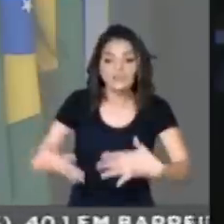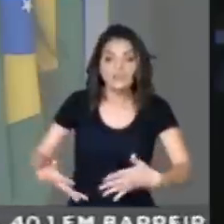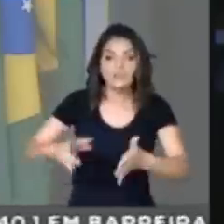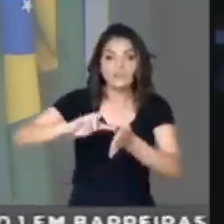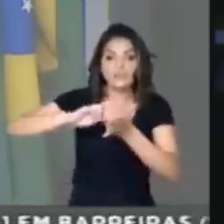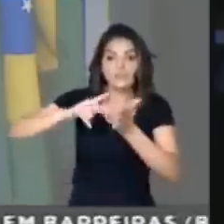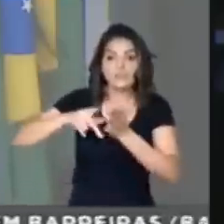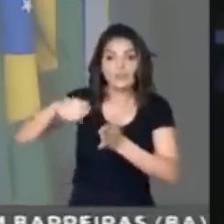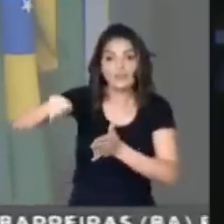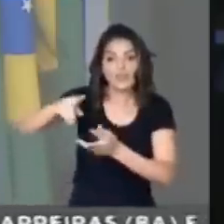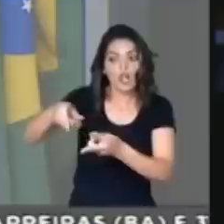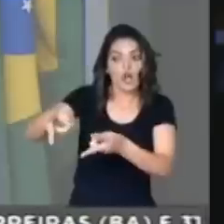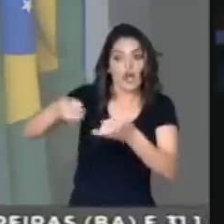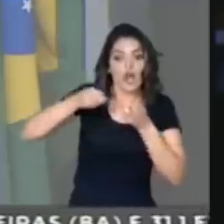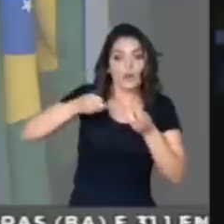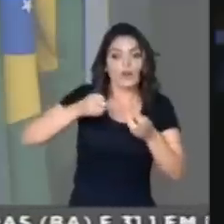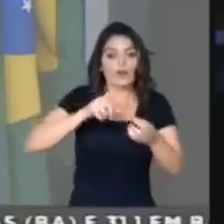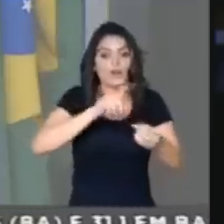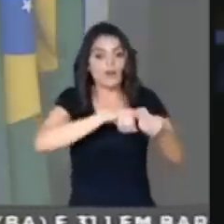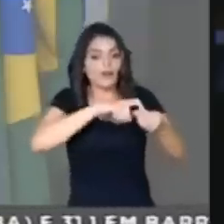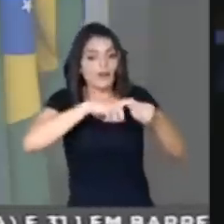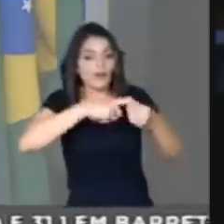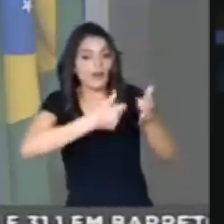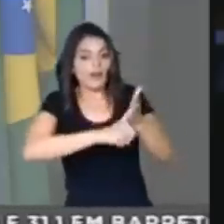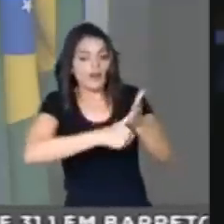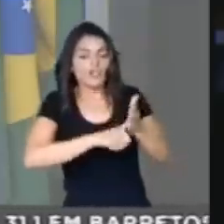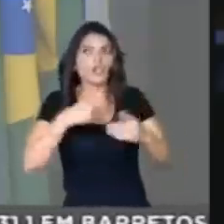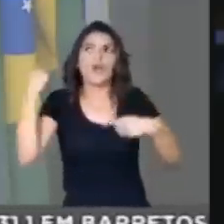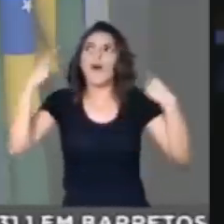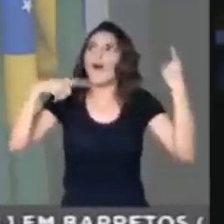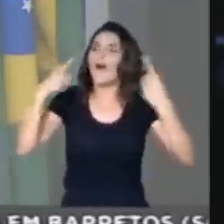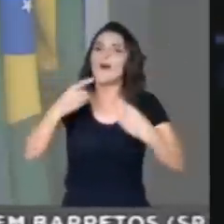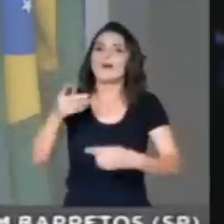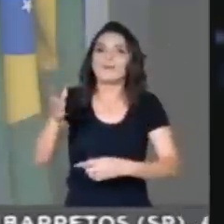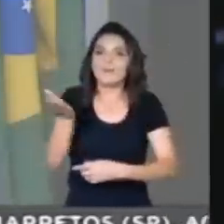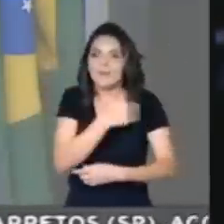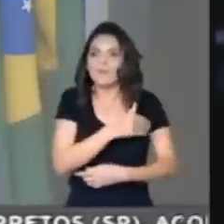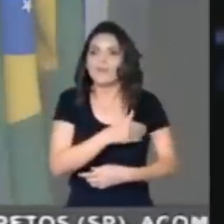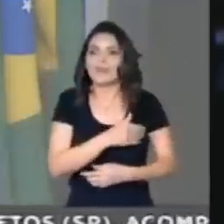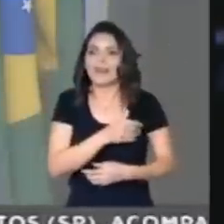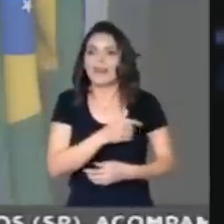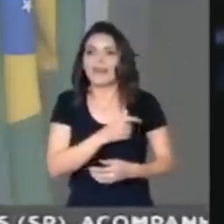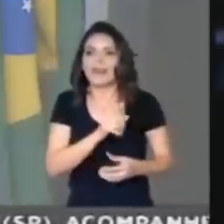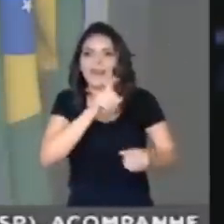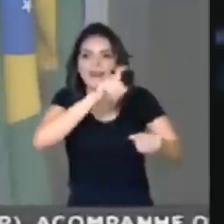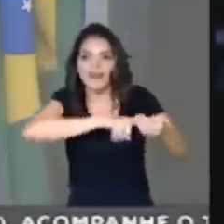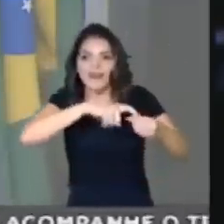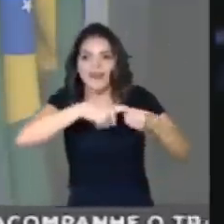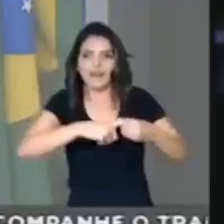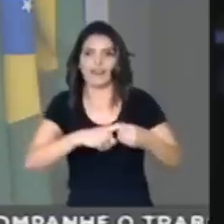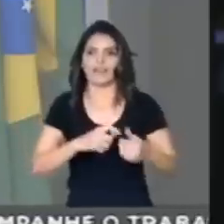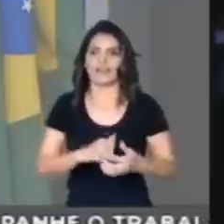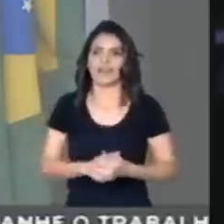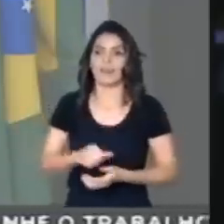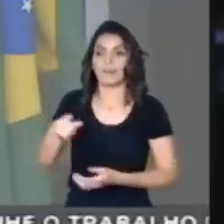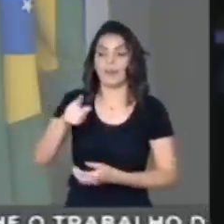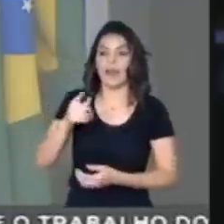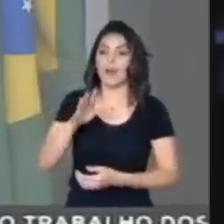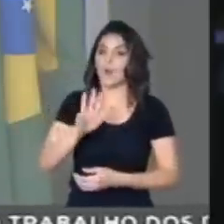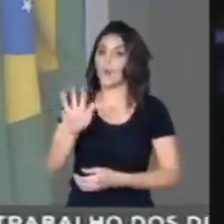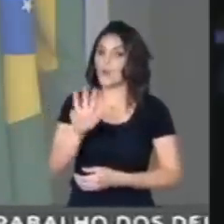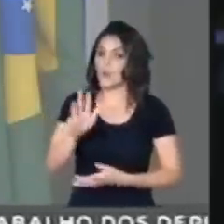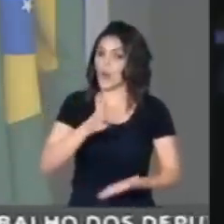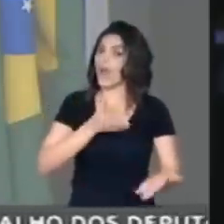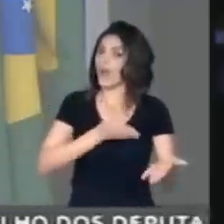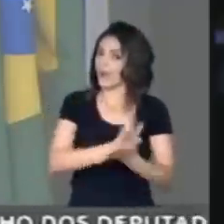filiação, ansiosos, doidos para que eu vá lá ter a ficha abonada pelo Lula em Curitiba, para os senhores segurarem